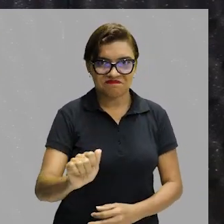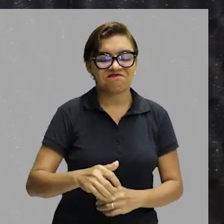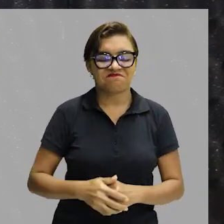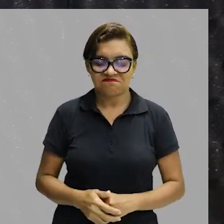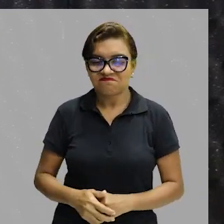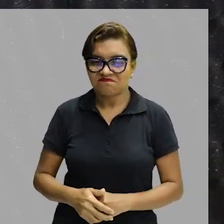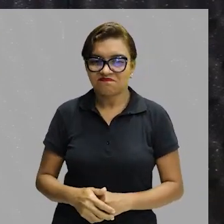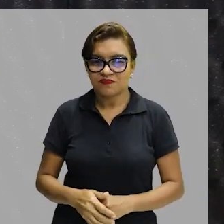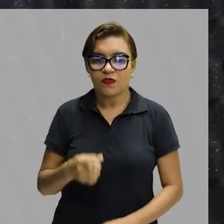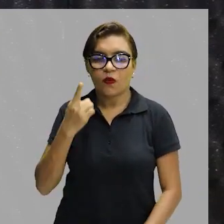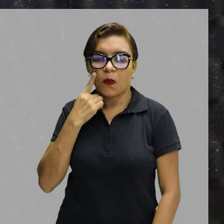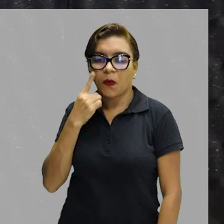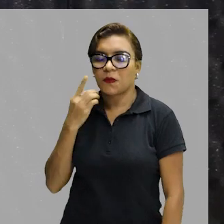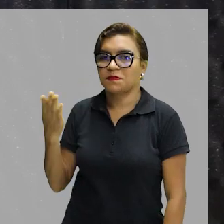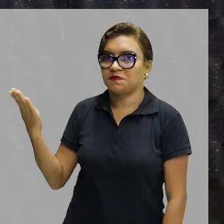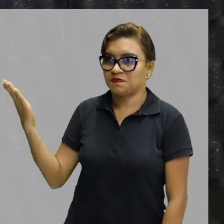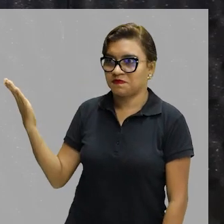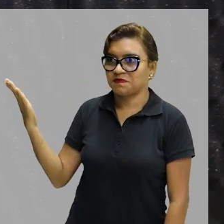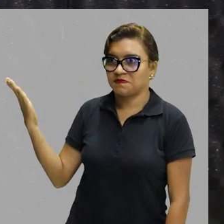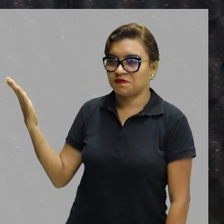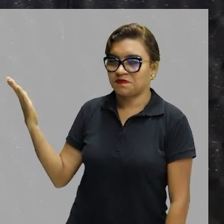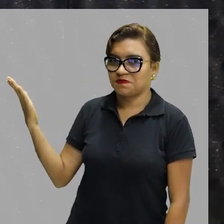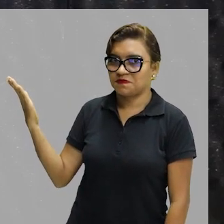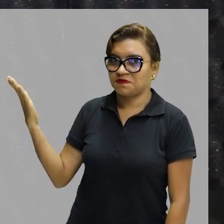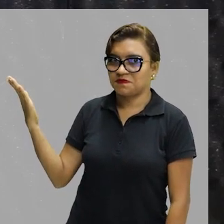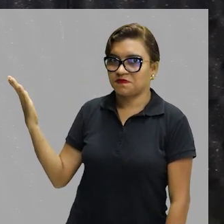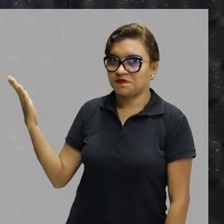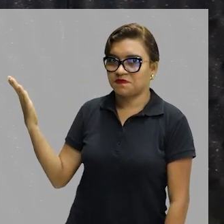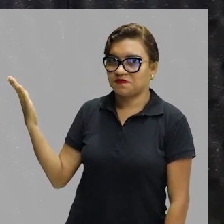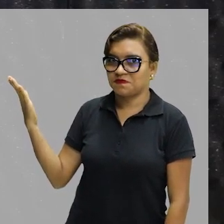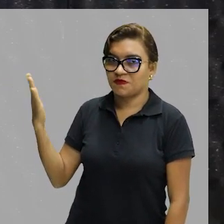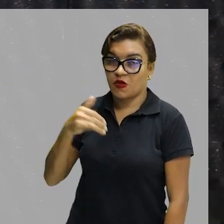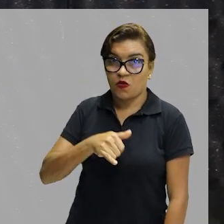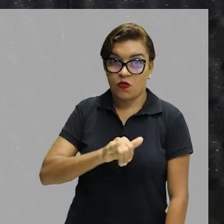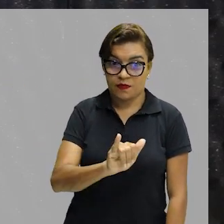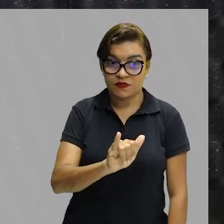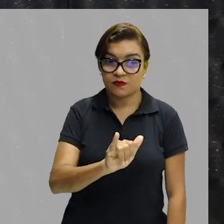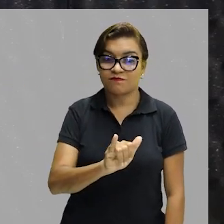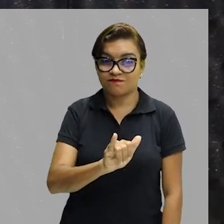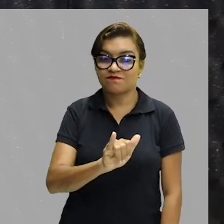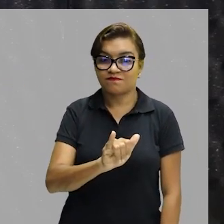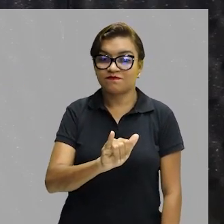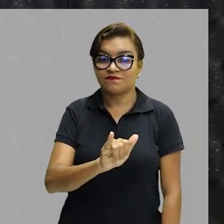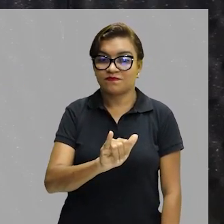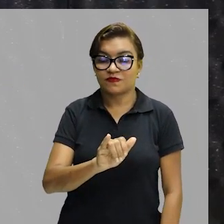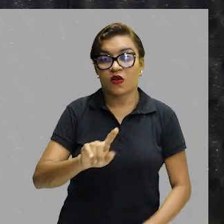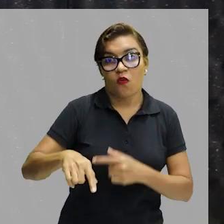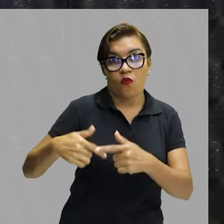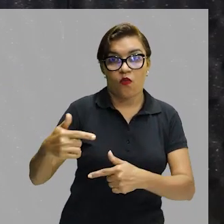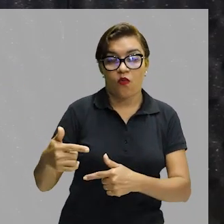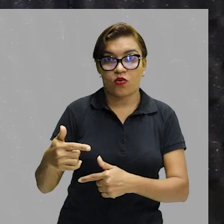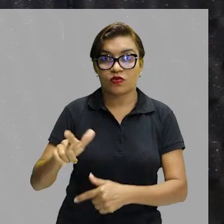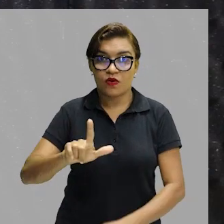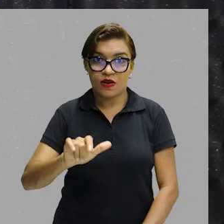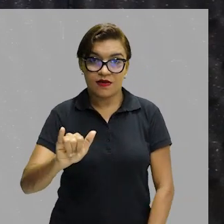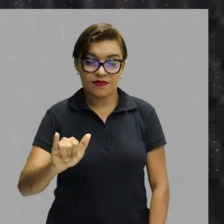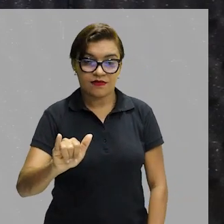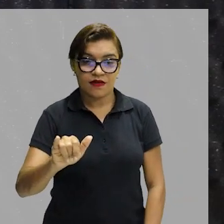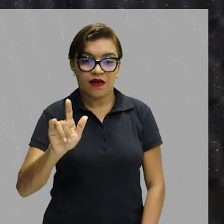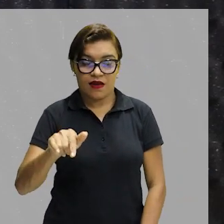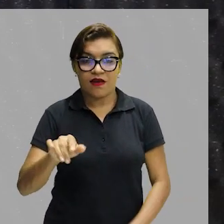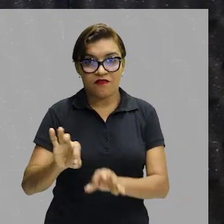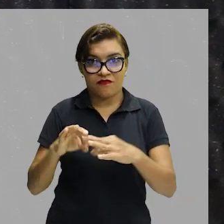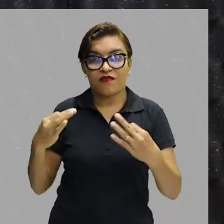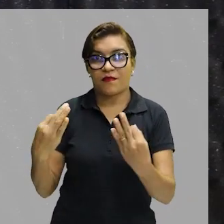o Y ele vai ser o hélio, por exemplo, o hélio, e aí um próton a mais é o lítio. E aí o lítio vai